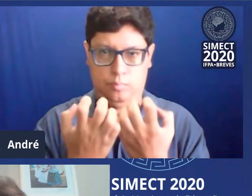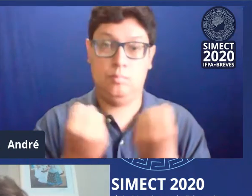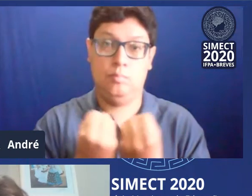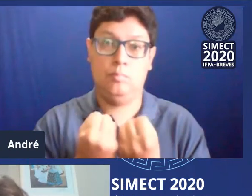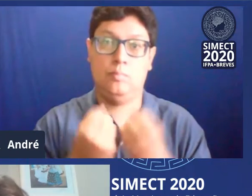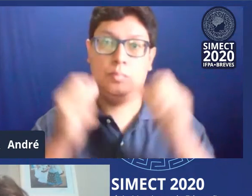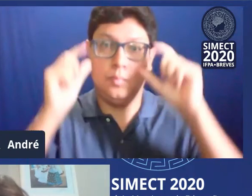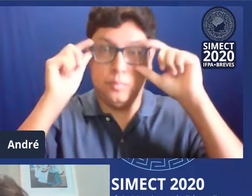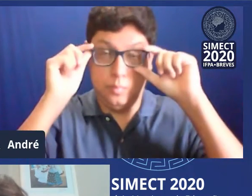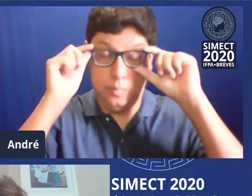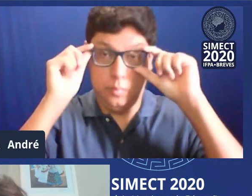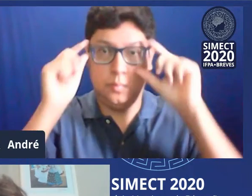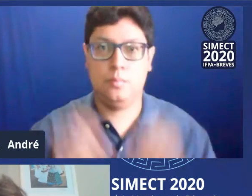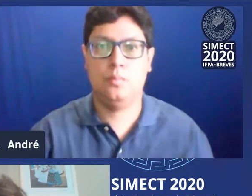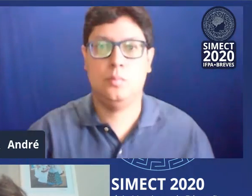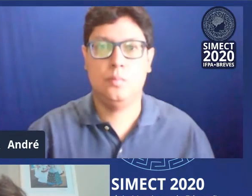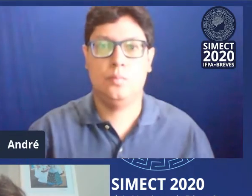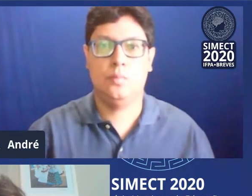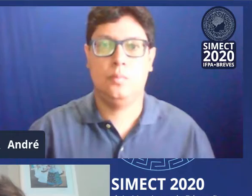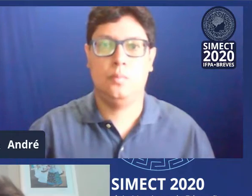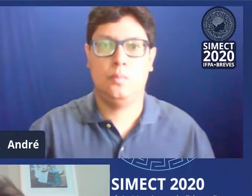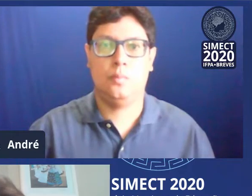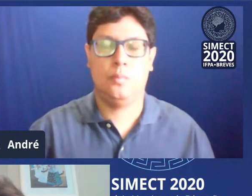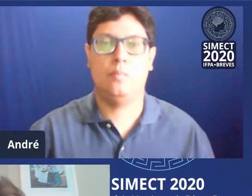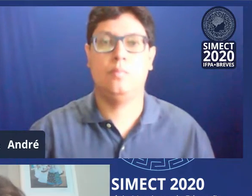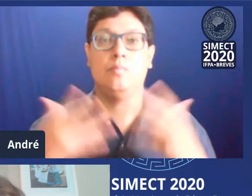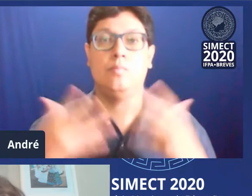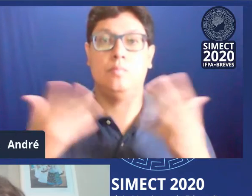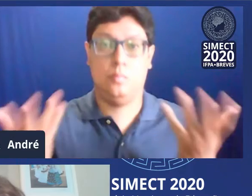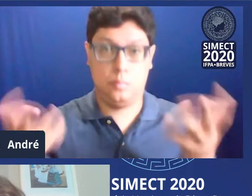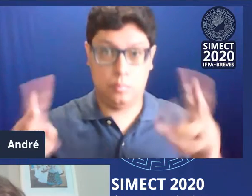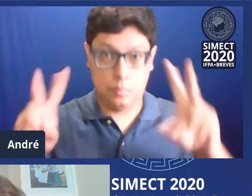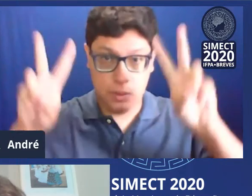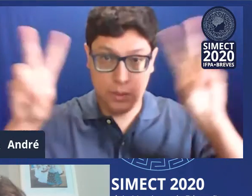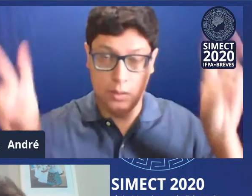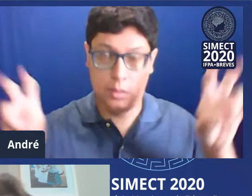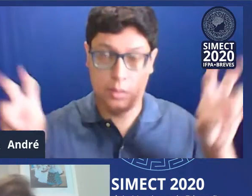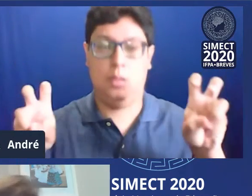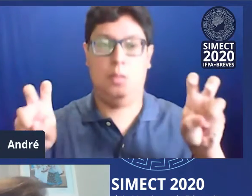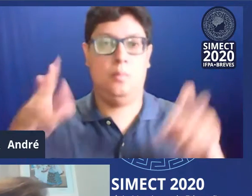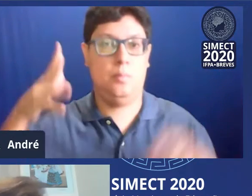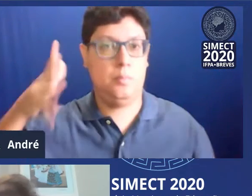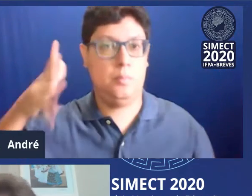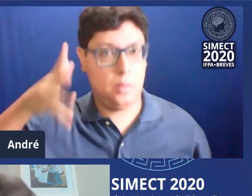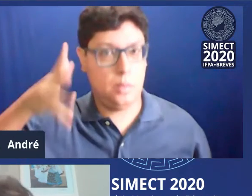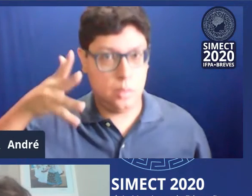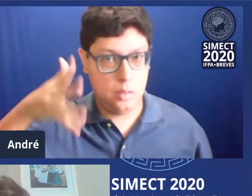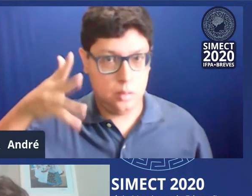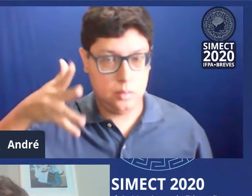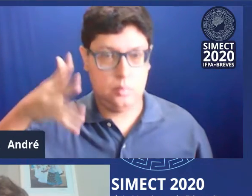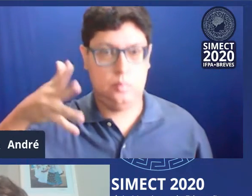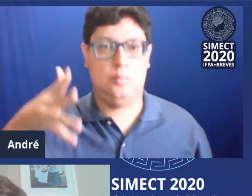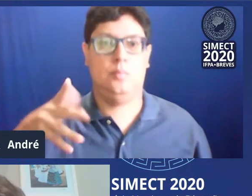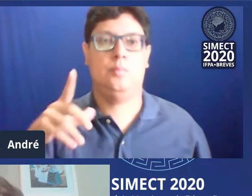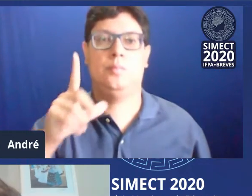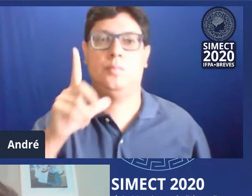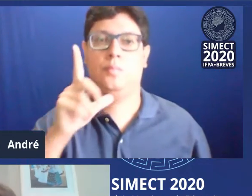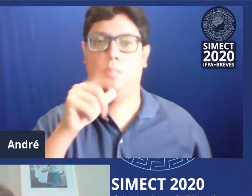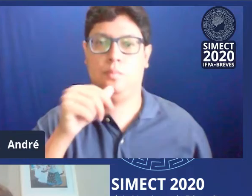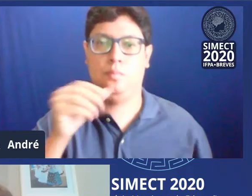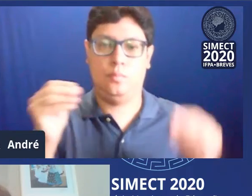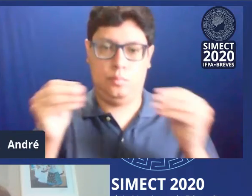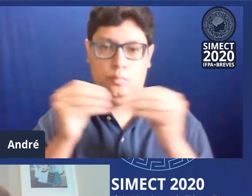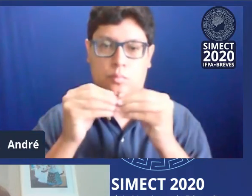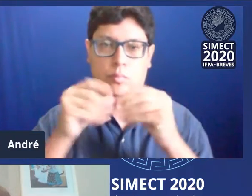Então, falando um pouco sobre o tema da palestra, né, aquicultura em tempos de genoma funcional,